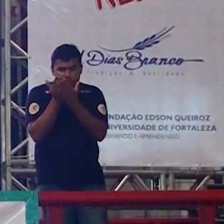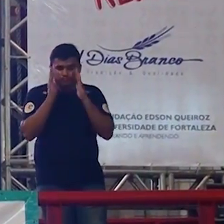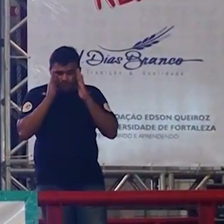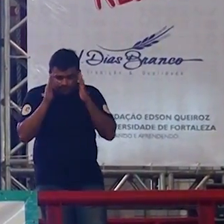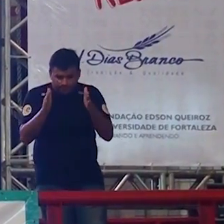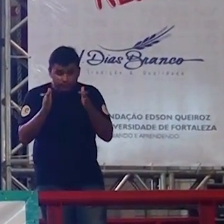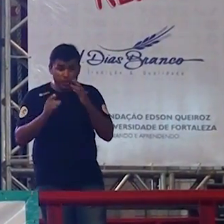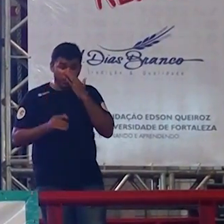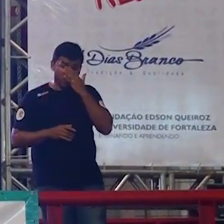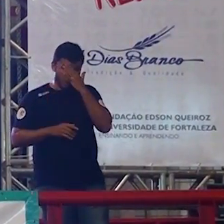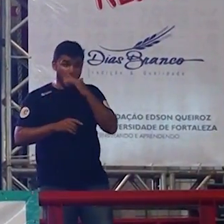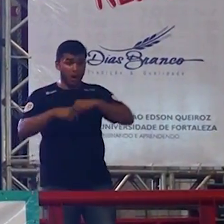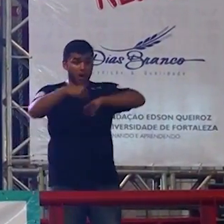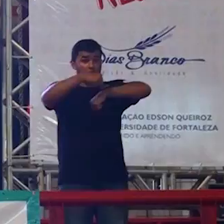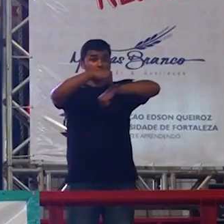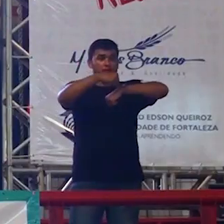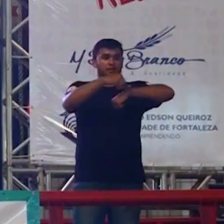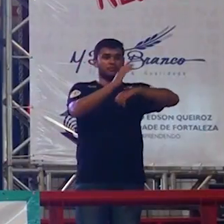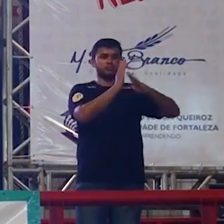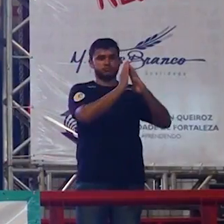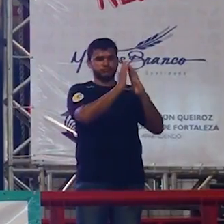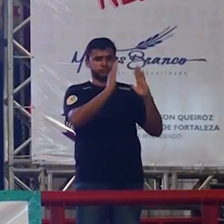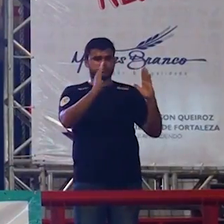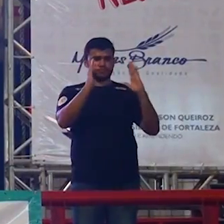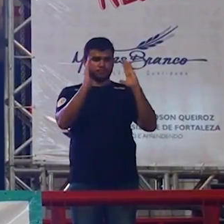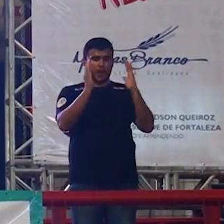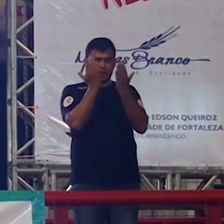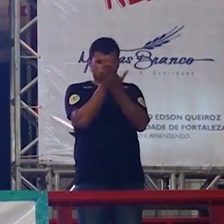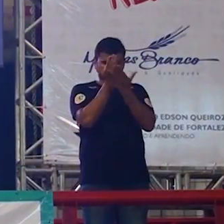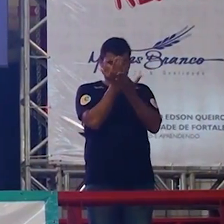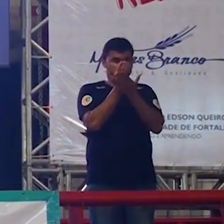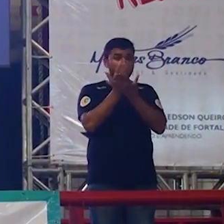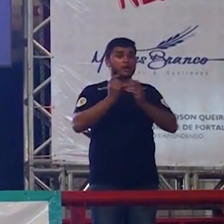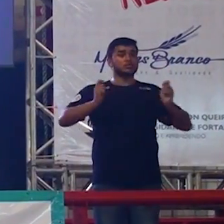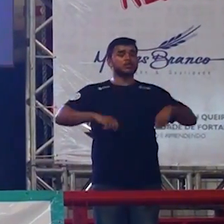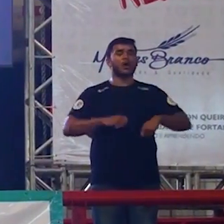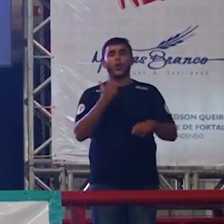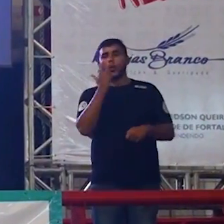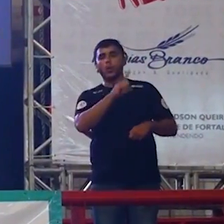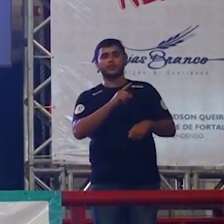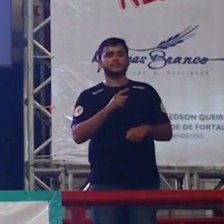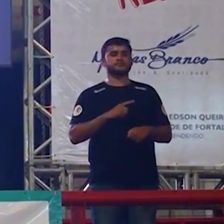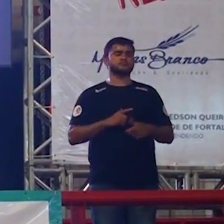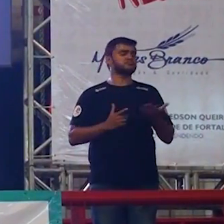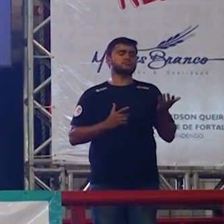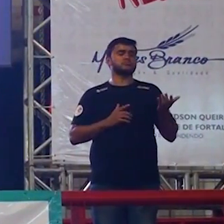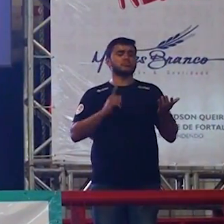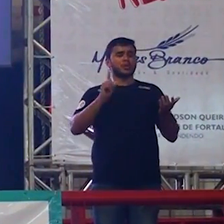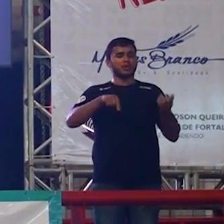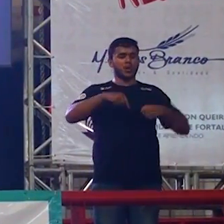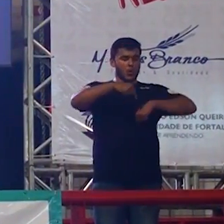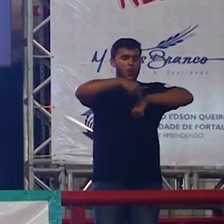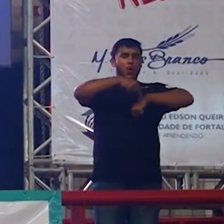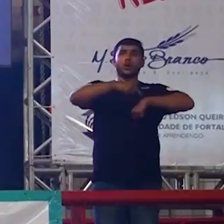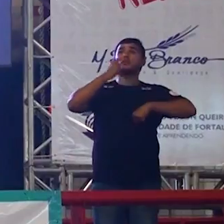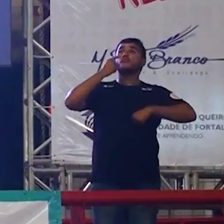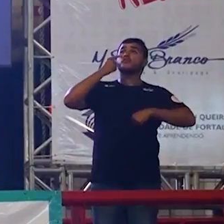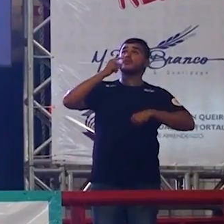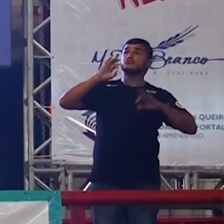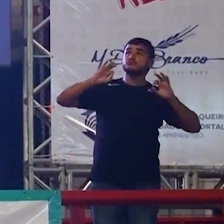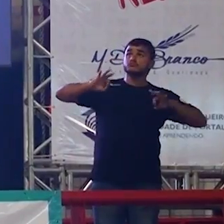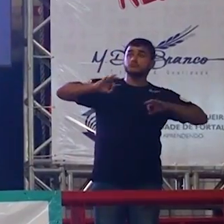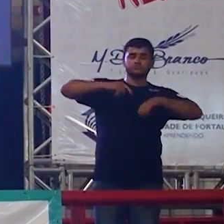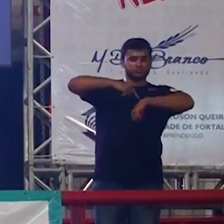estudando, marque o seu tempo efetivo de estudo, para ver como é que está sendo o seu aproveitamento. Você coloca o celular, ou então pega aí uma maneira de